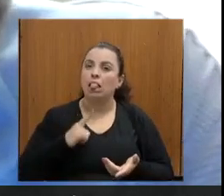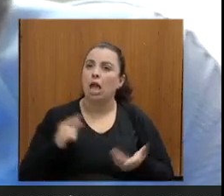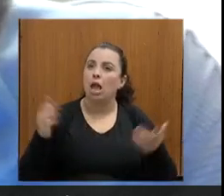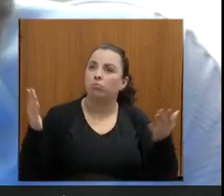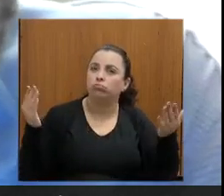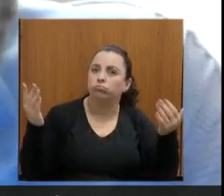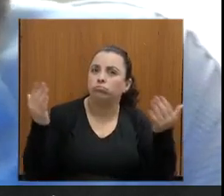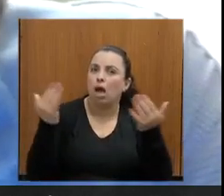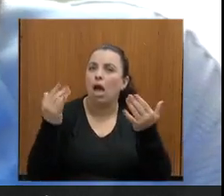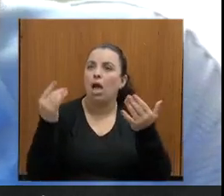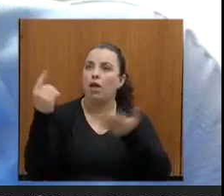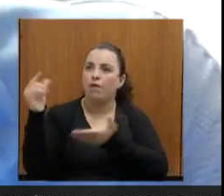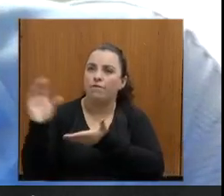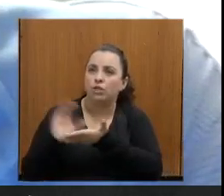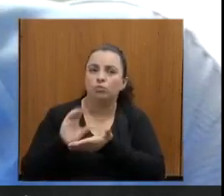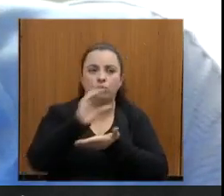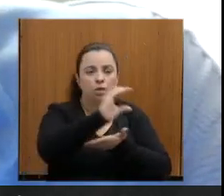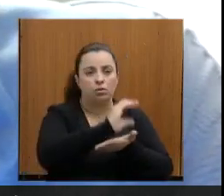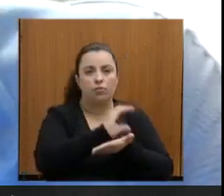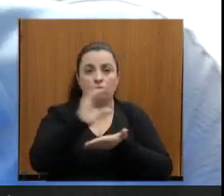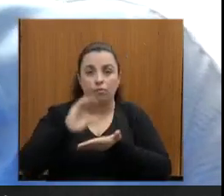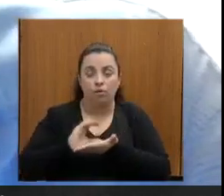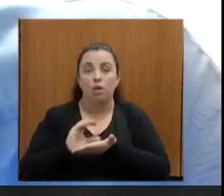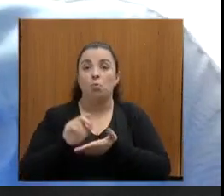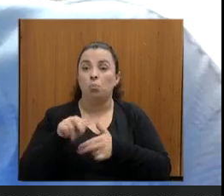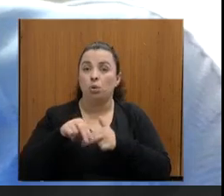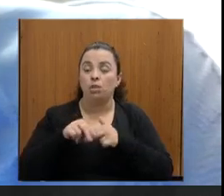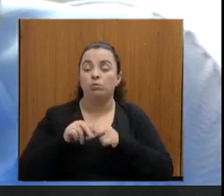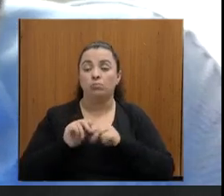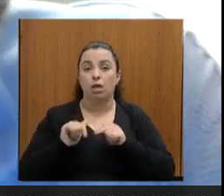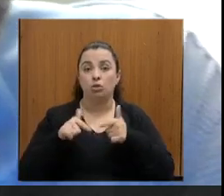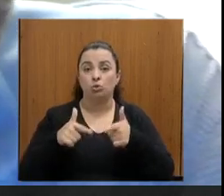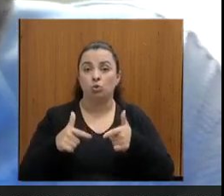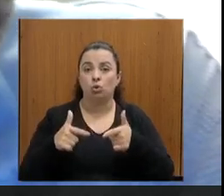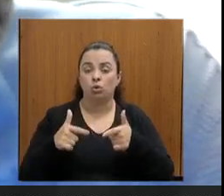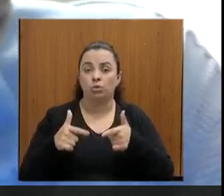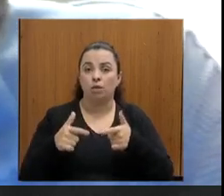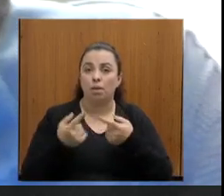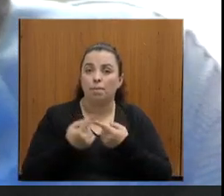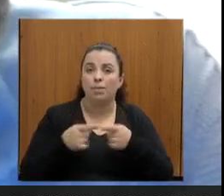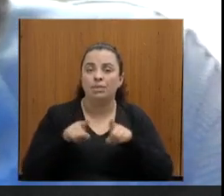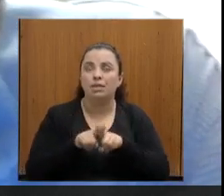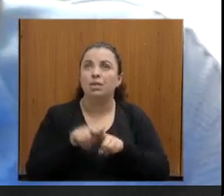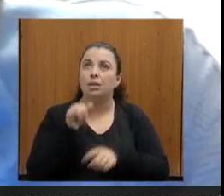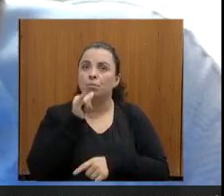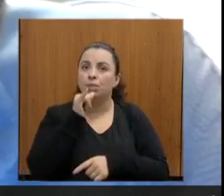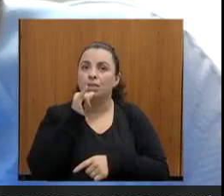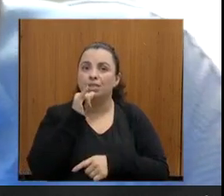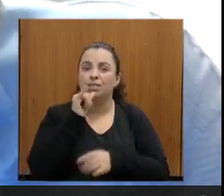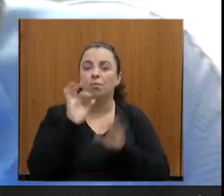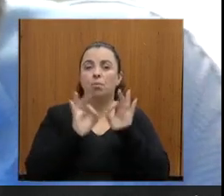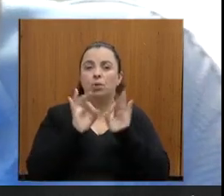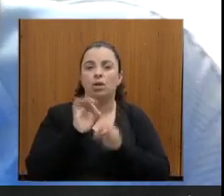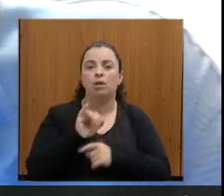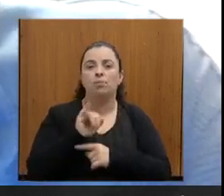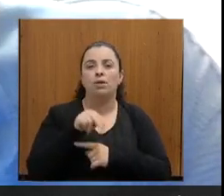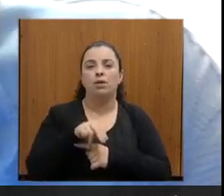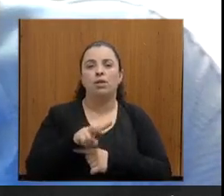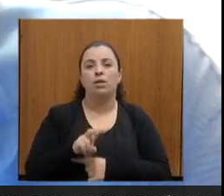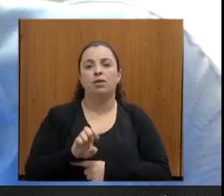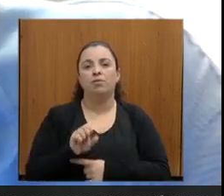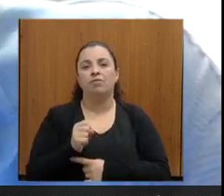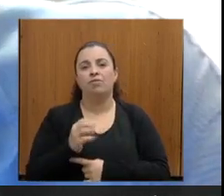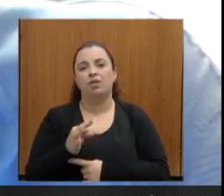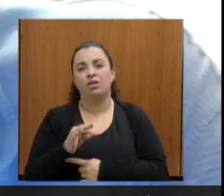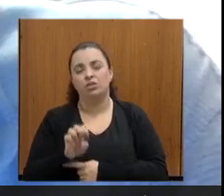investimento por meio de ações conjuntas do investe Minas hoje a sede muito dos apoios é mais